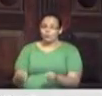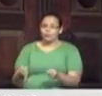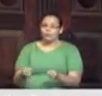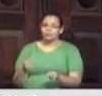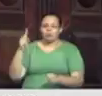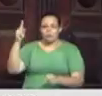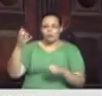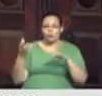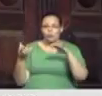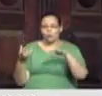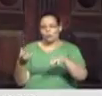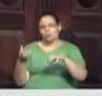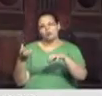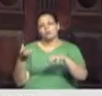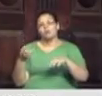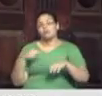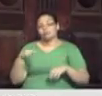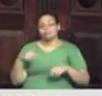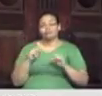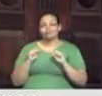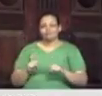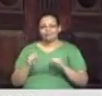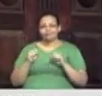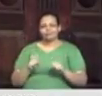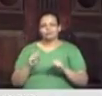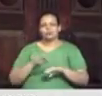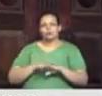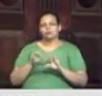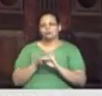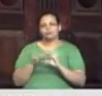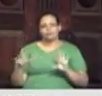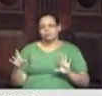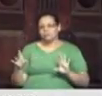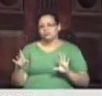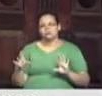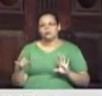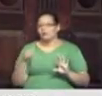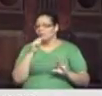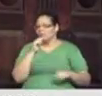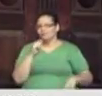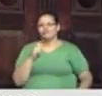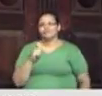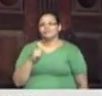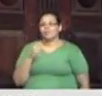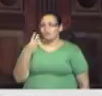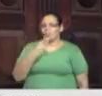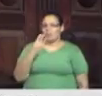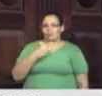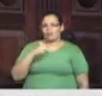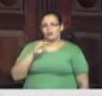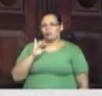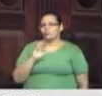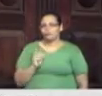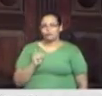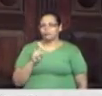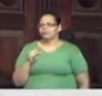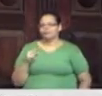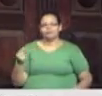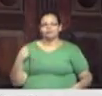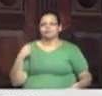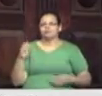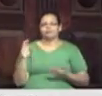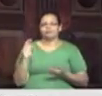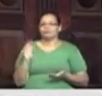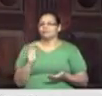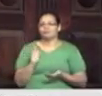pelo Congresso Nacional, e poderemos ter dado uma autorização inócua, que nem esses 3,5 bilhões entrarão no caixa do Estado.